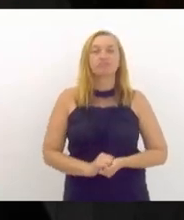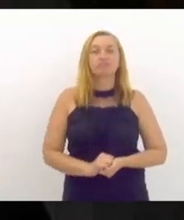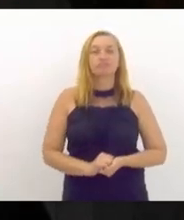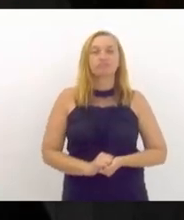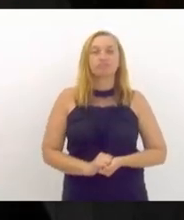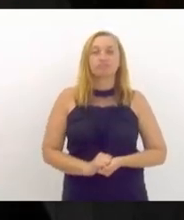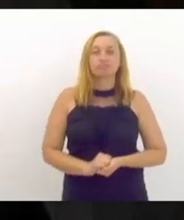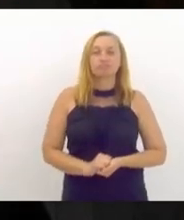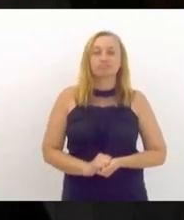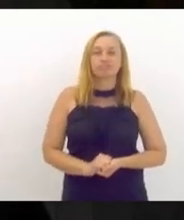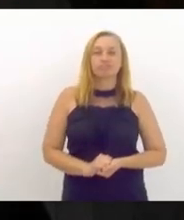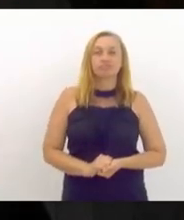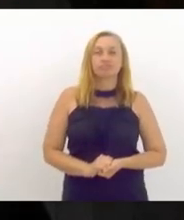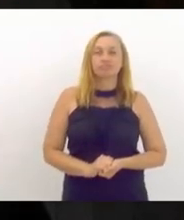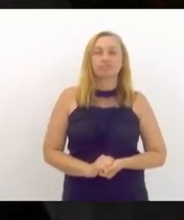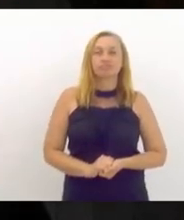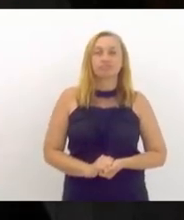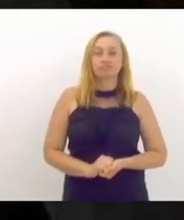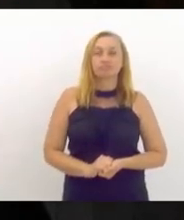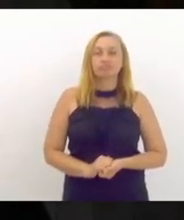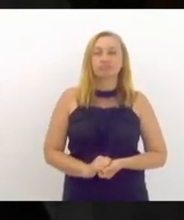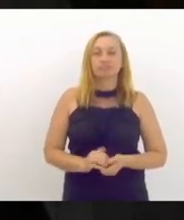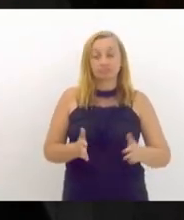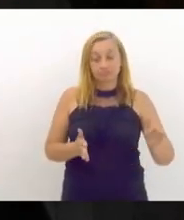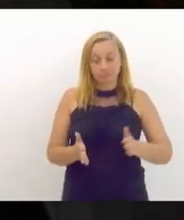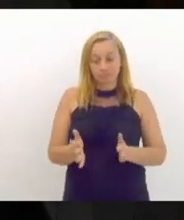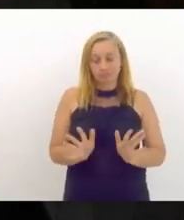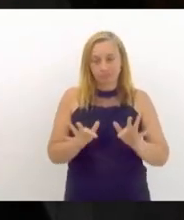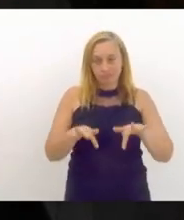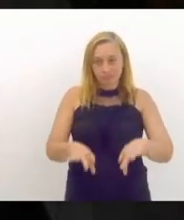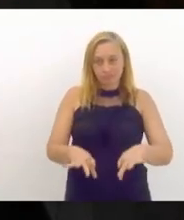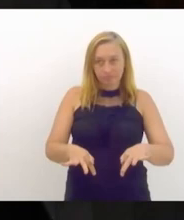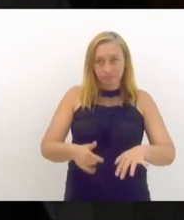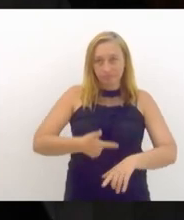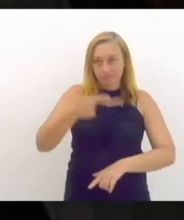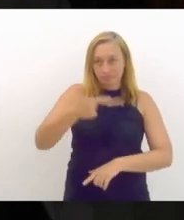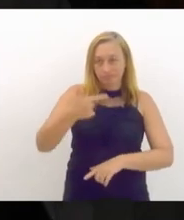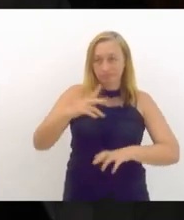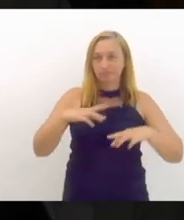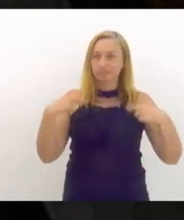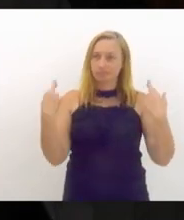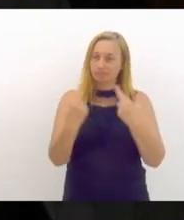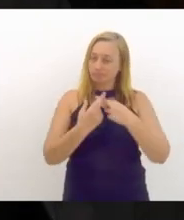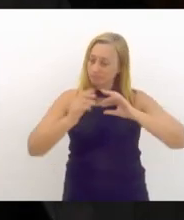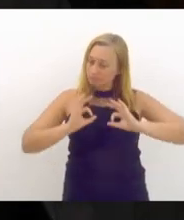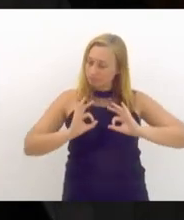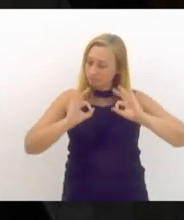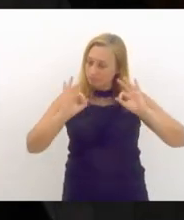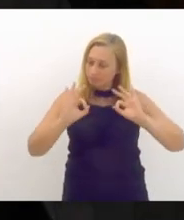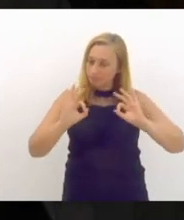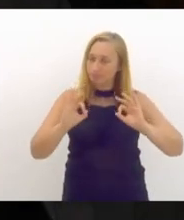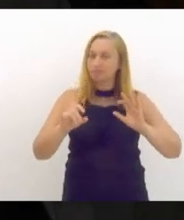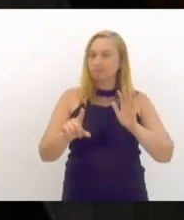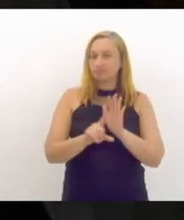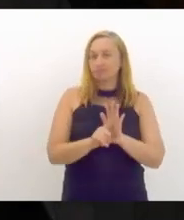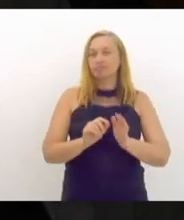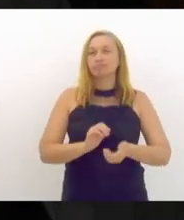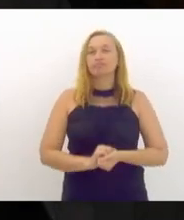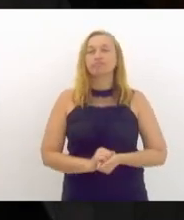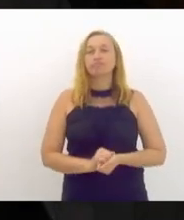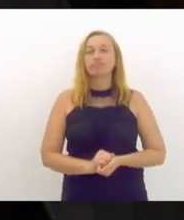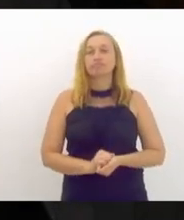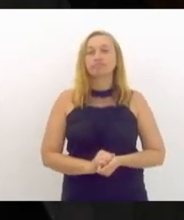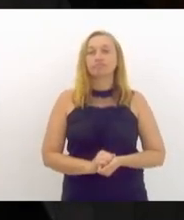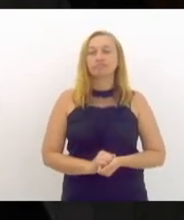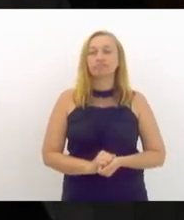o expediente final da nossa segunda sessão legislativa, ele